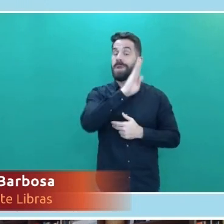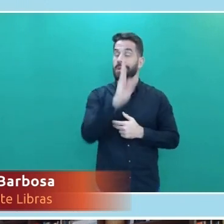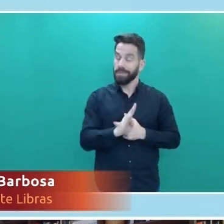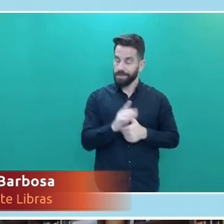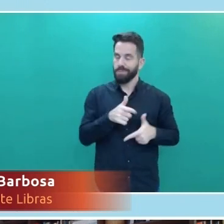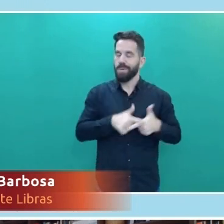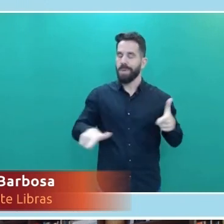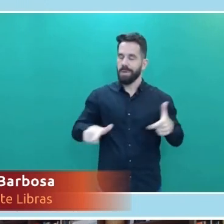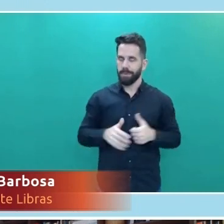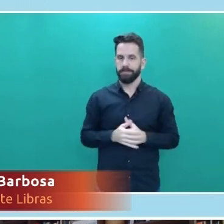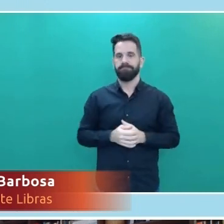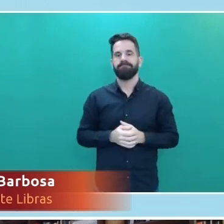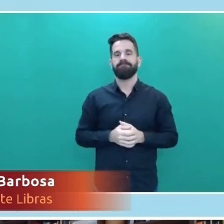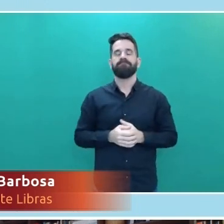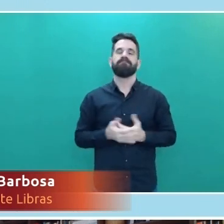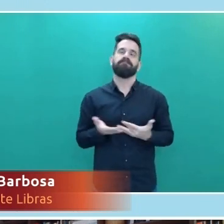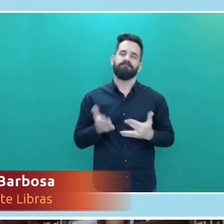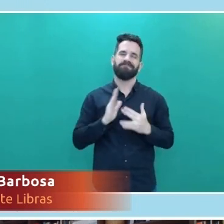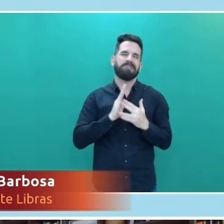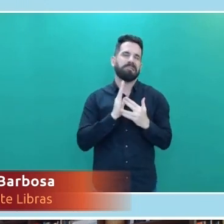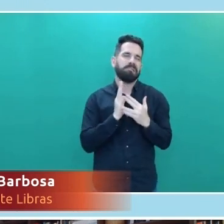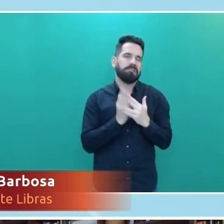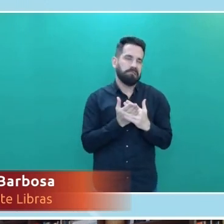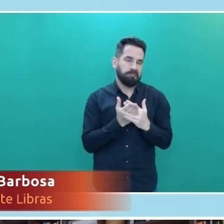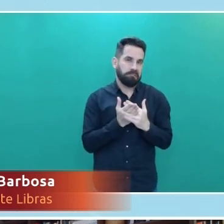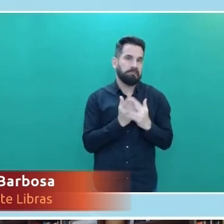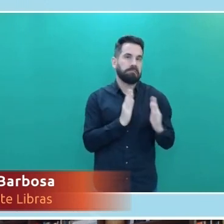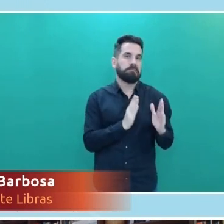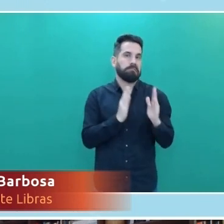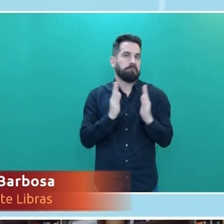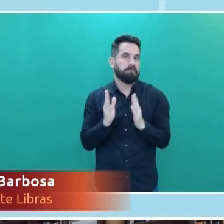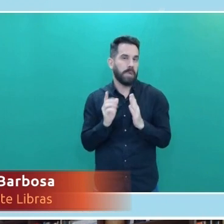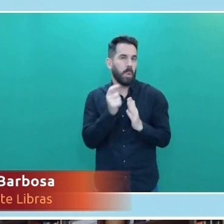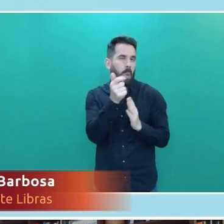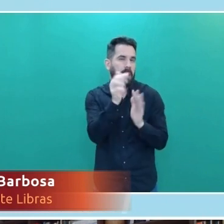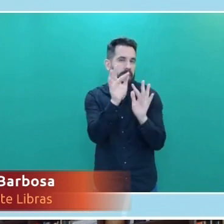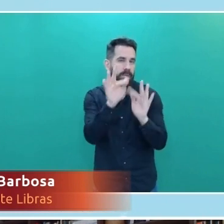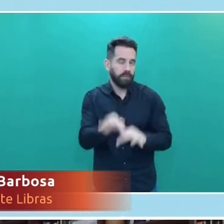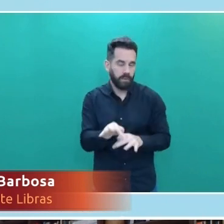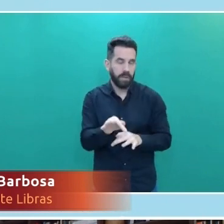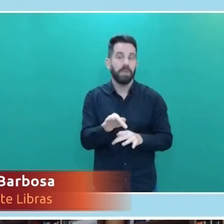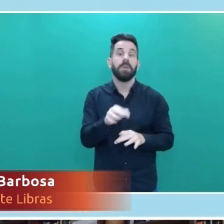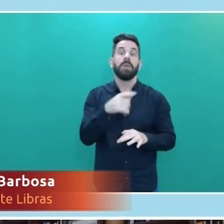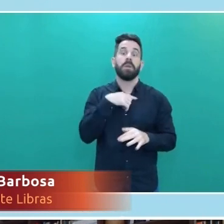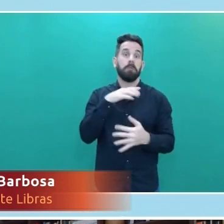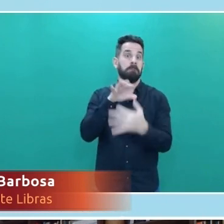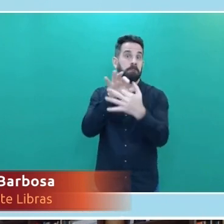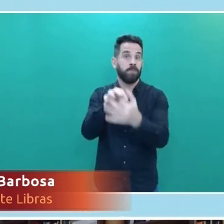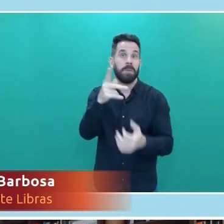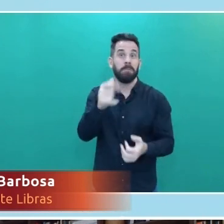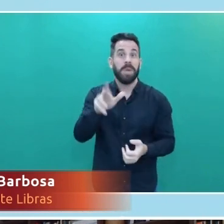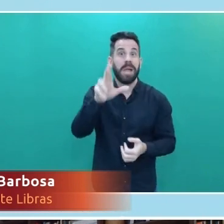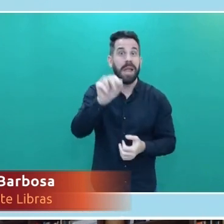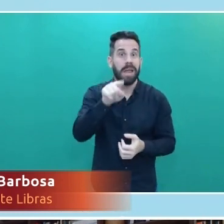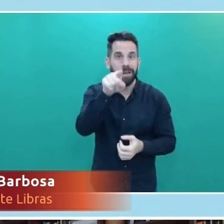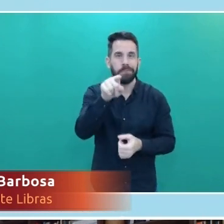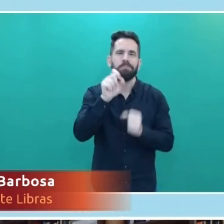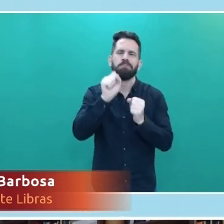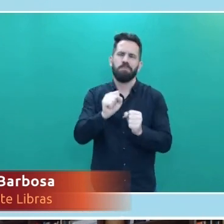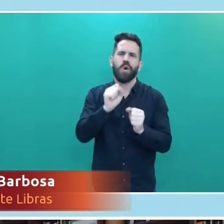Bom, nosso tempo nesse bloco está chegando ao fim. Vou passar a palavra ao professor Pedro no próximo bloco, para que ele possa responder de uma forma mais